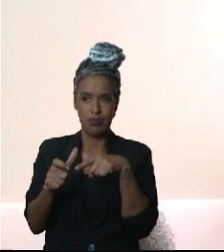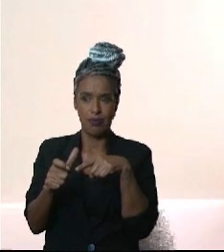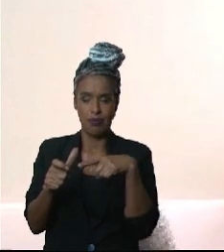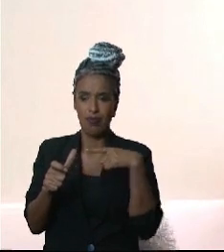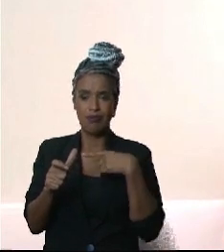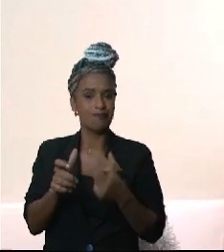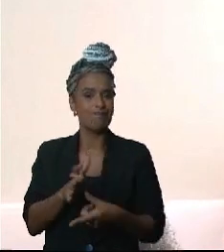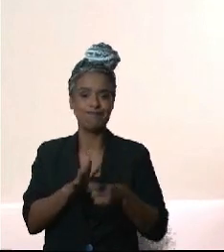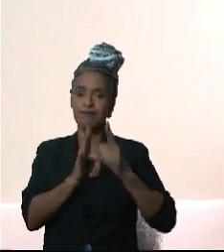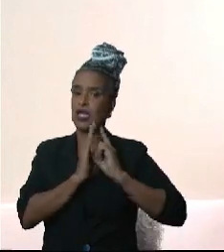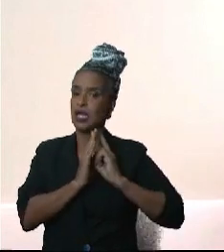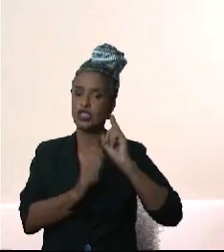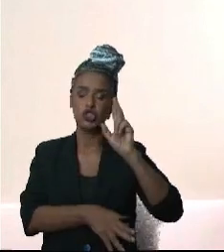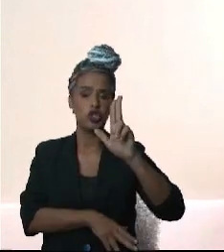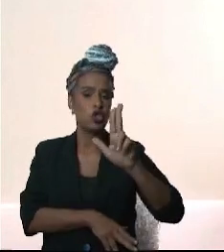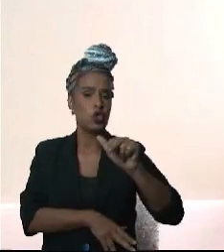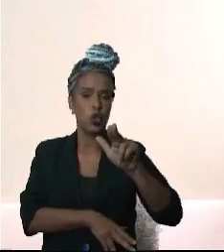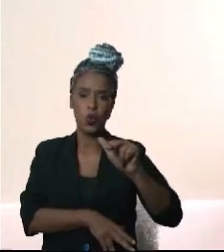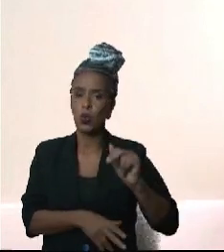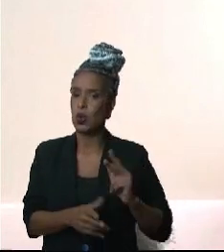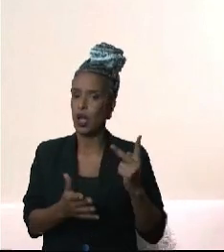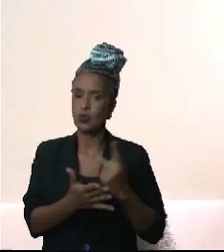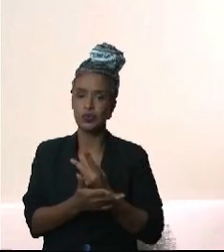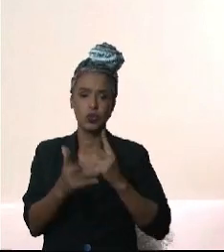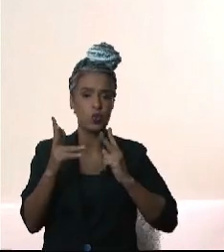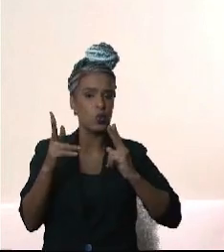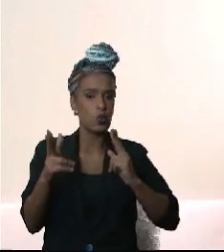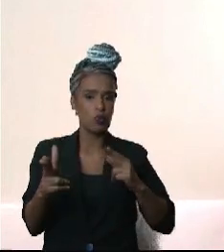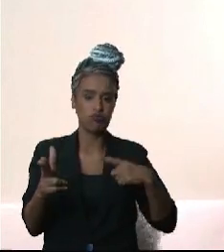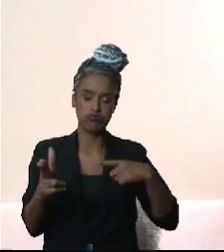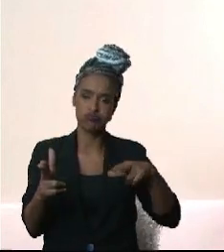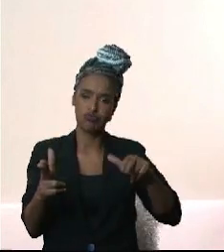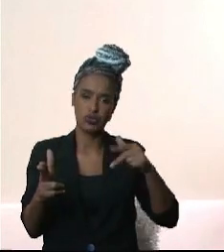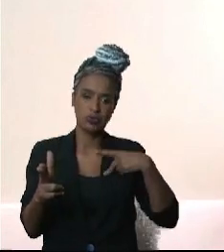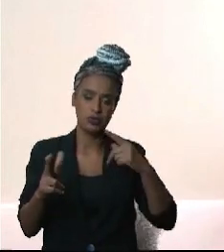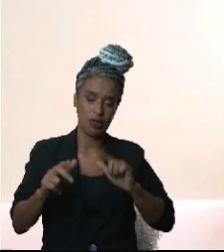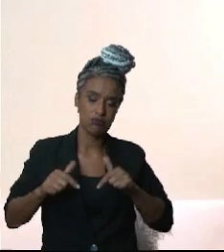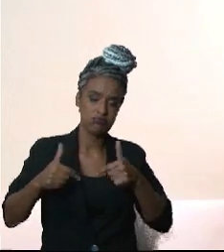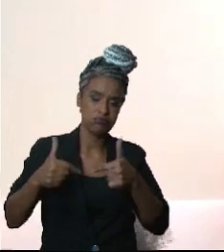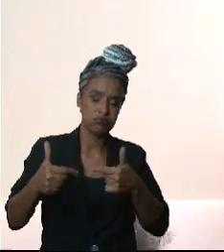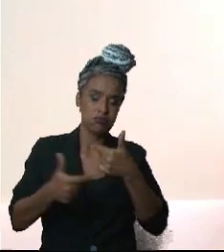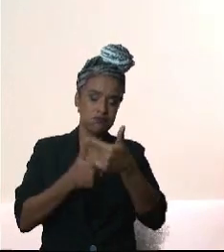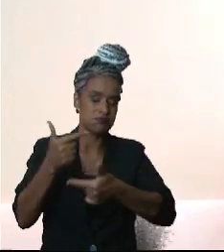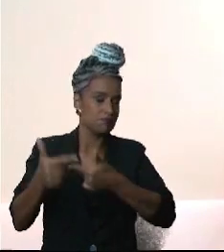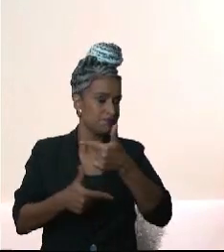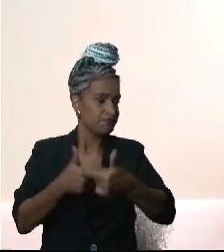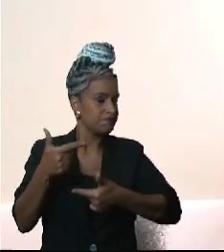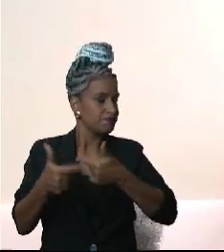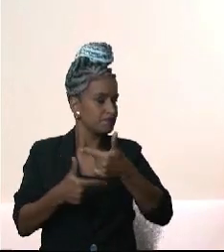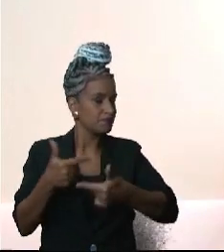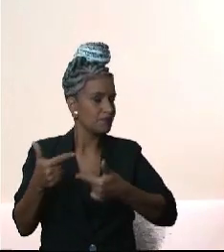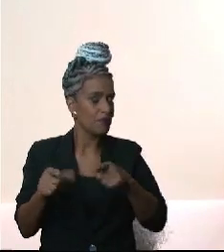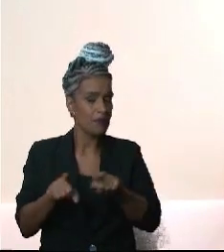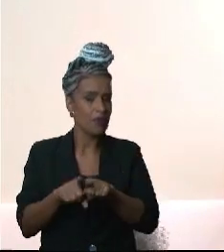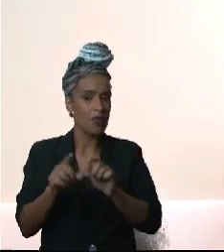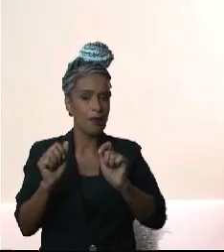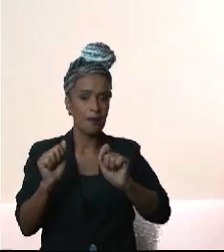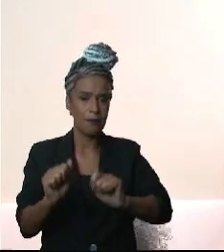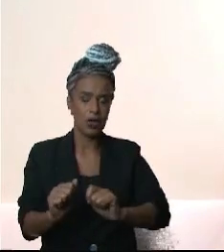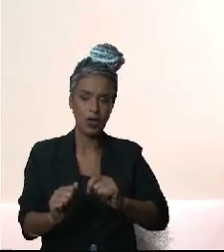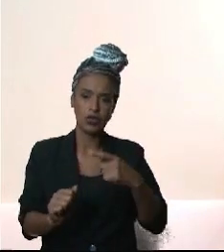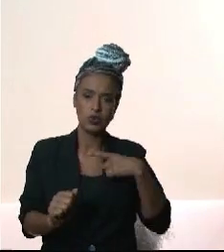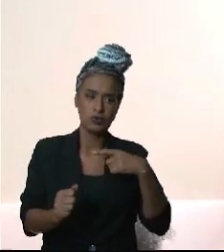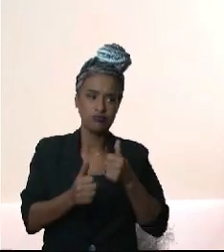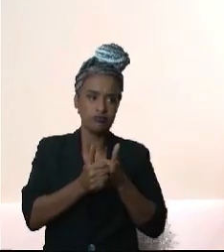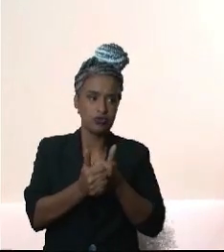sem precedentes, que buscou agilizar o trabalho da Assembleia Geral para que se